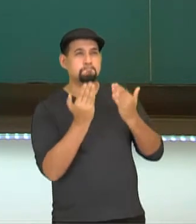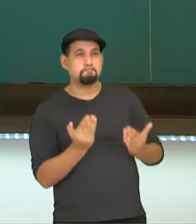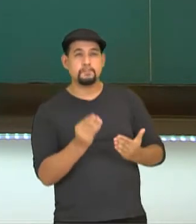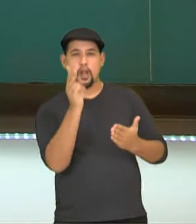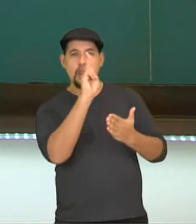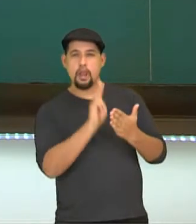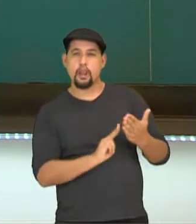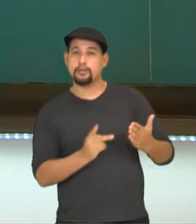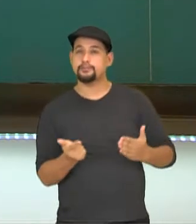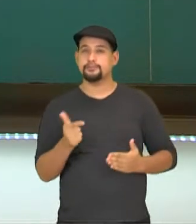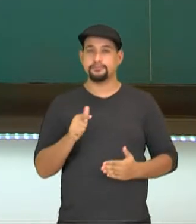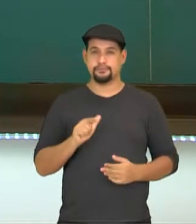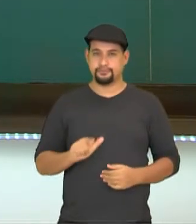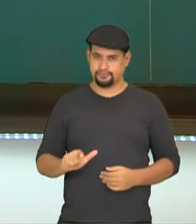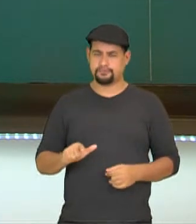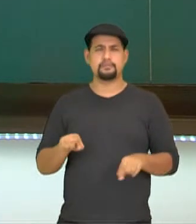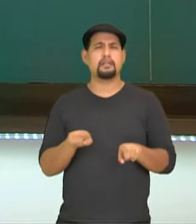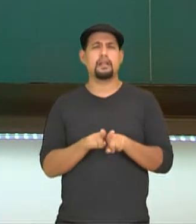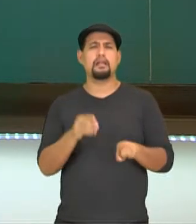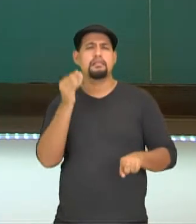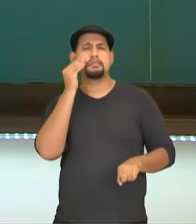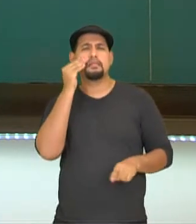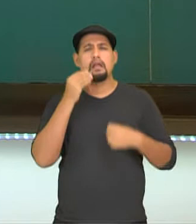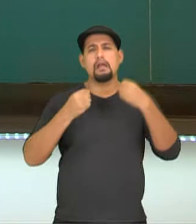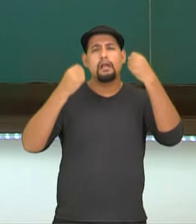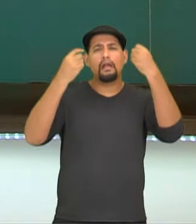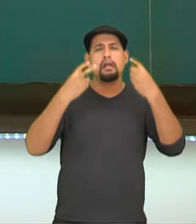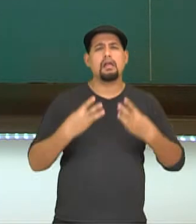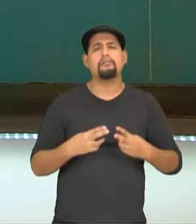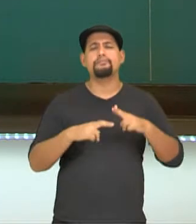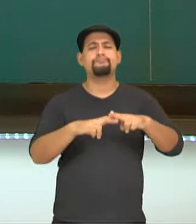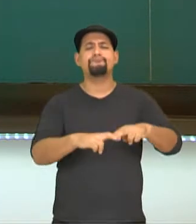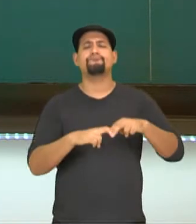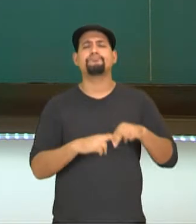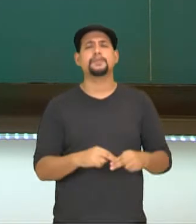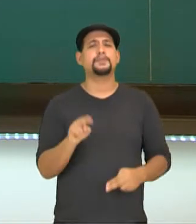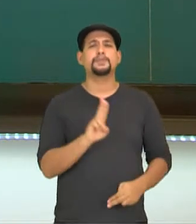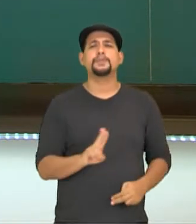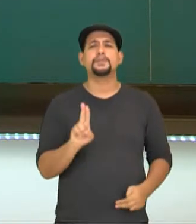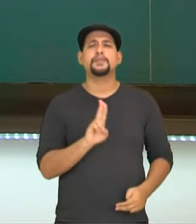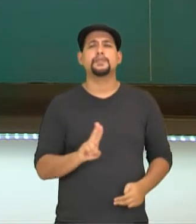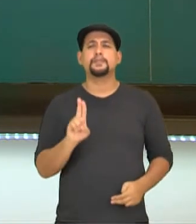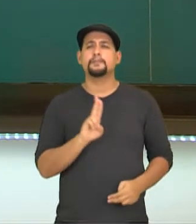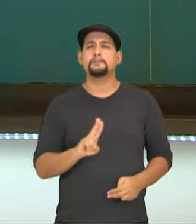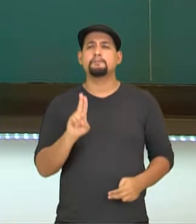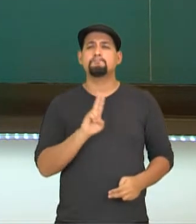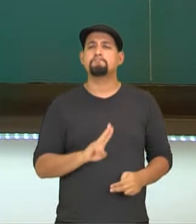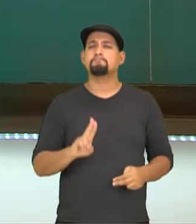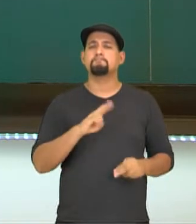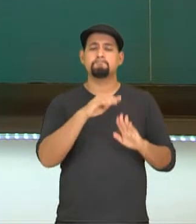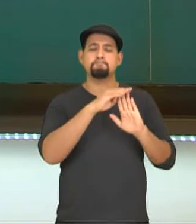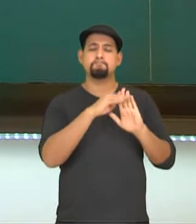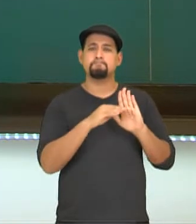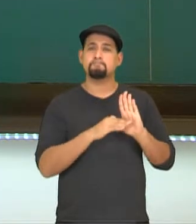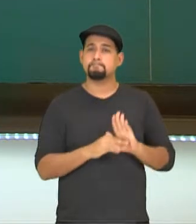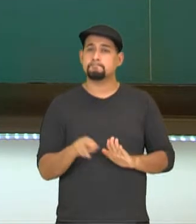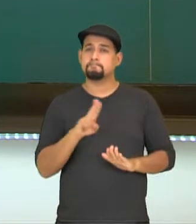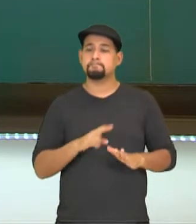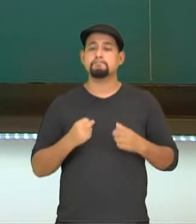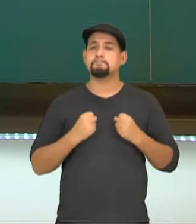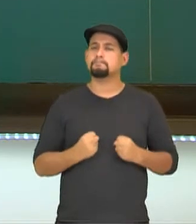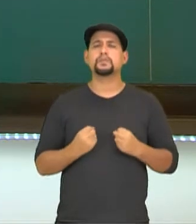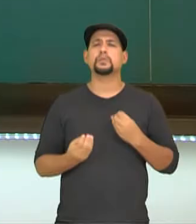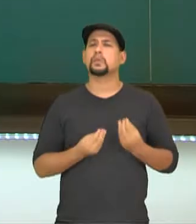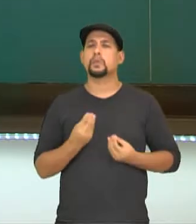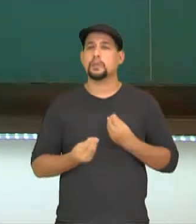ler novamente e tentar explicar por que utilizamos esses pronomes aí possessivos desta forma,